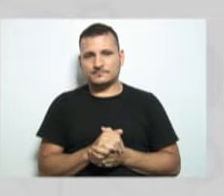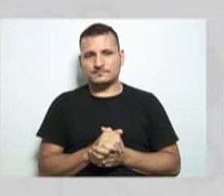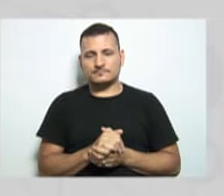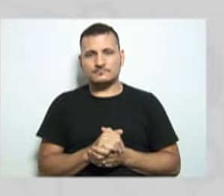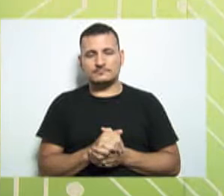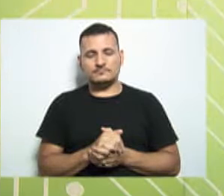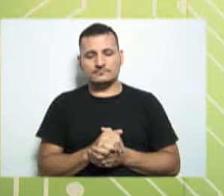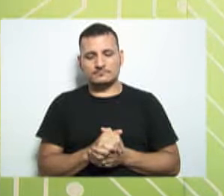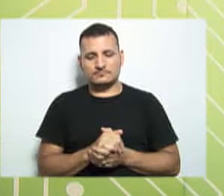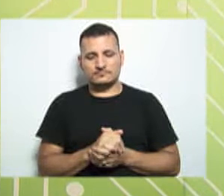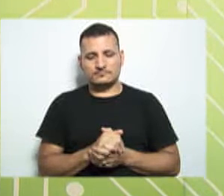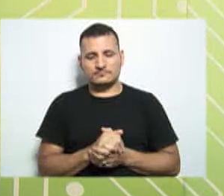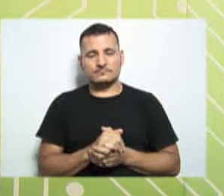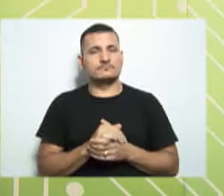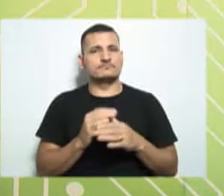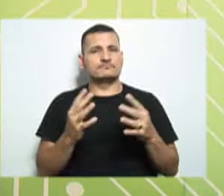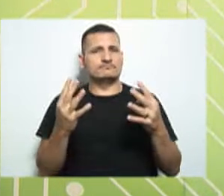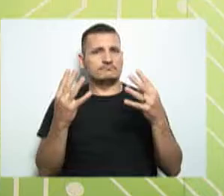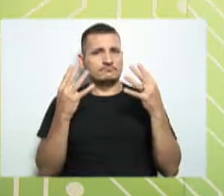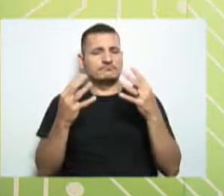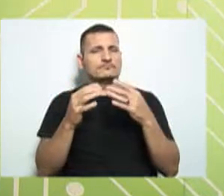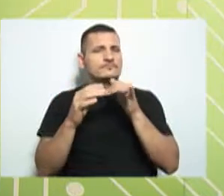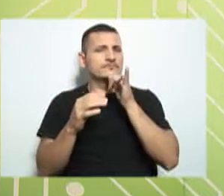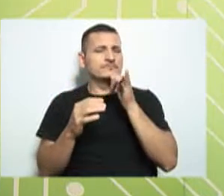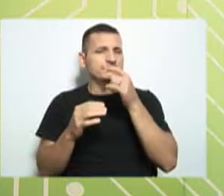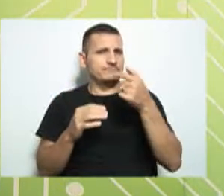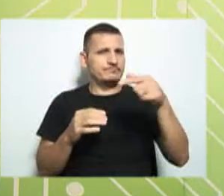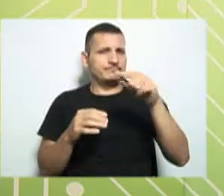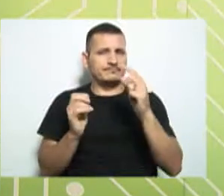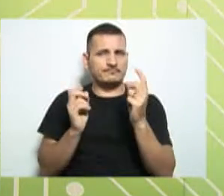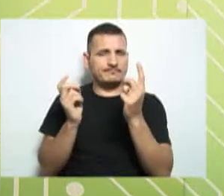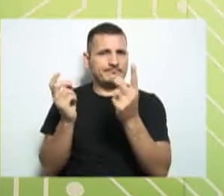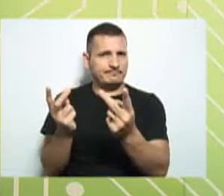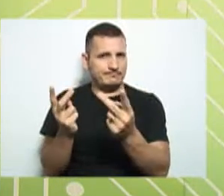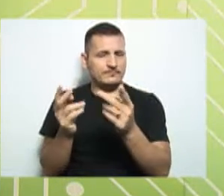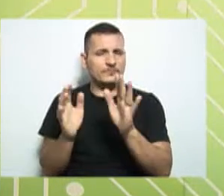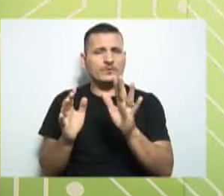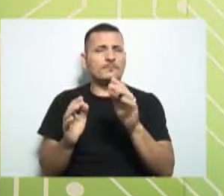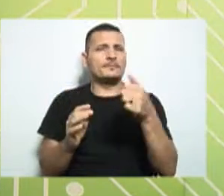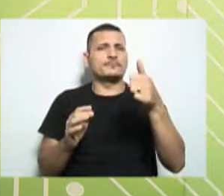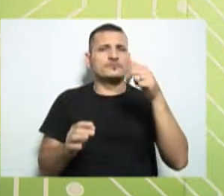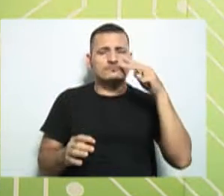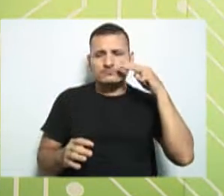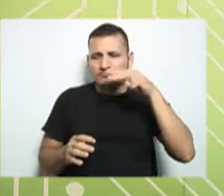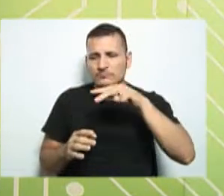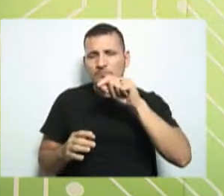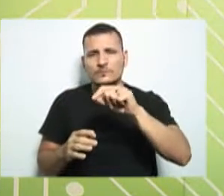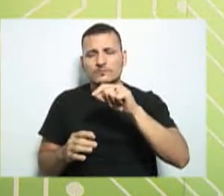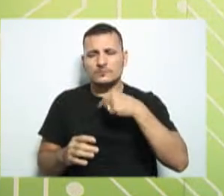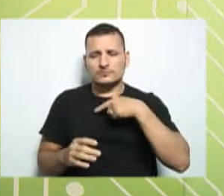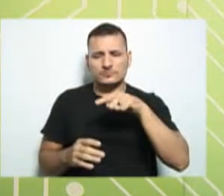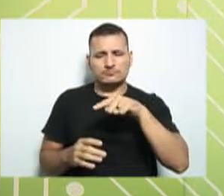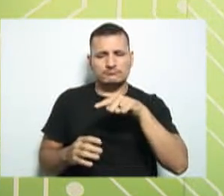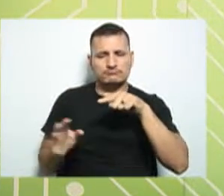Prestem atenção. Quando vocês vão fazer uma venda, a primeira coisa que vocês têm que observar é o que eu vou agregar para poder ter lucro